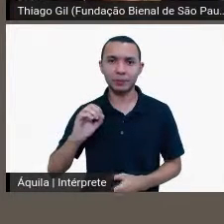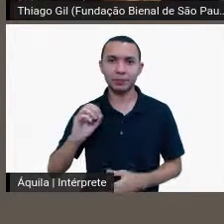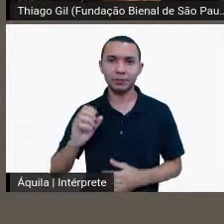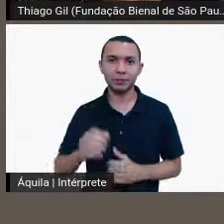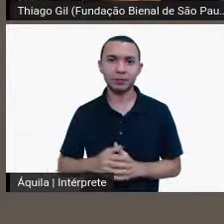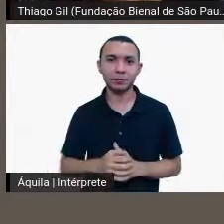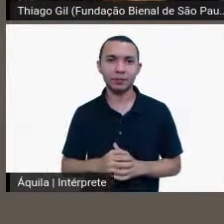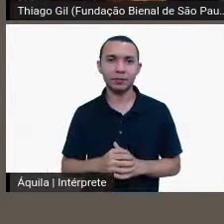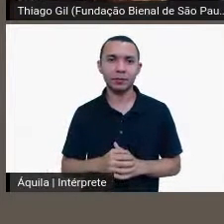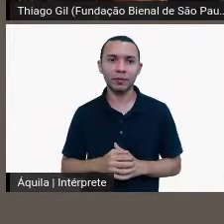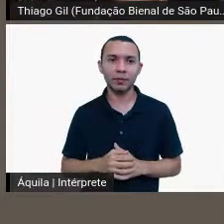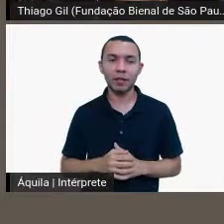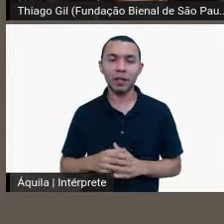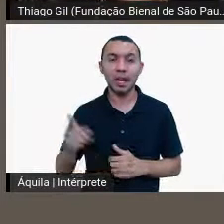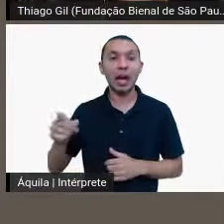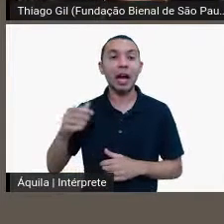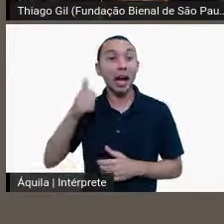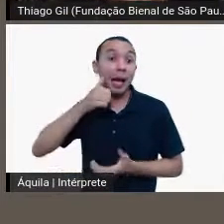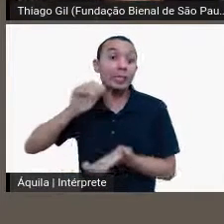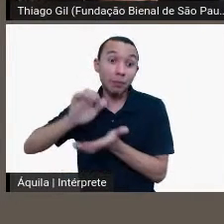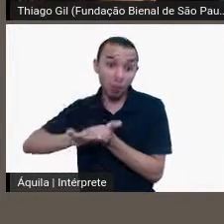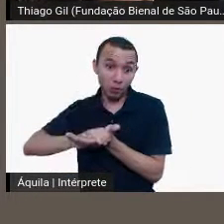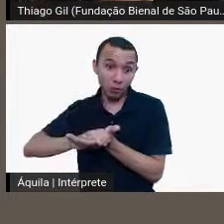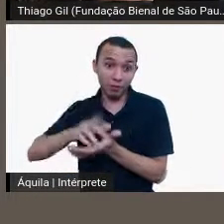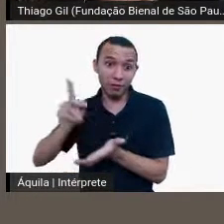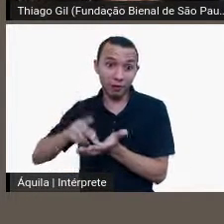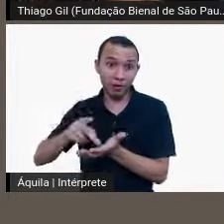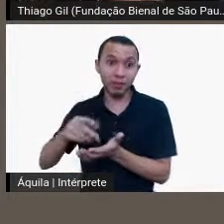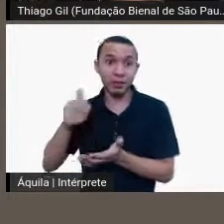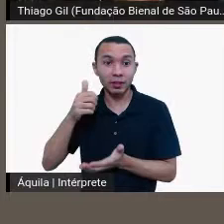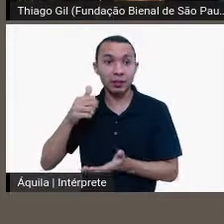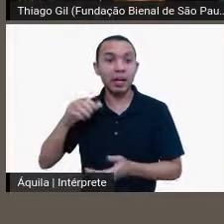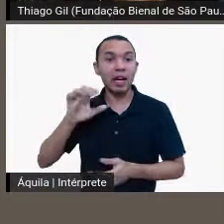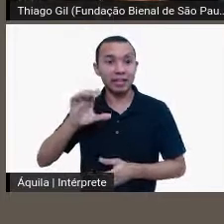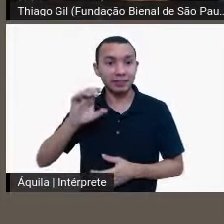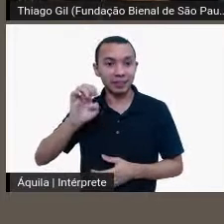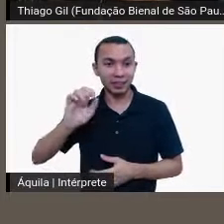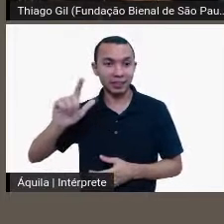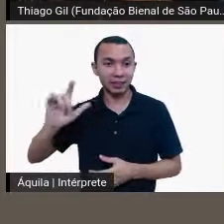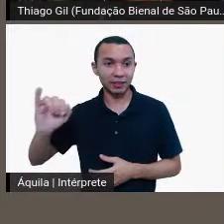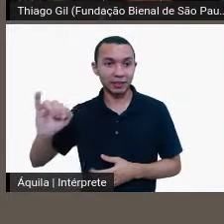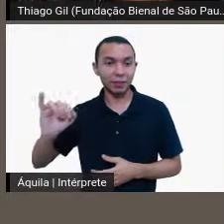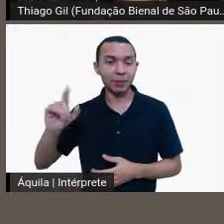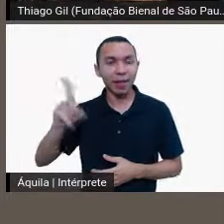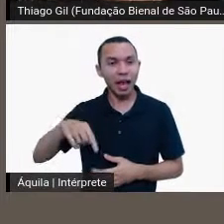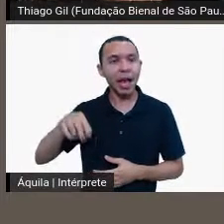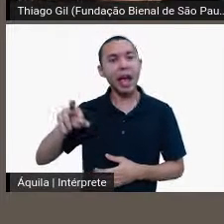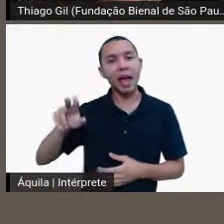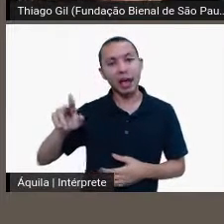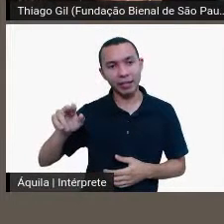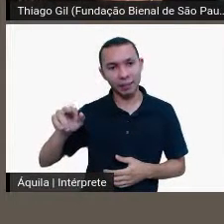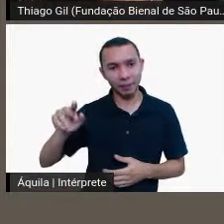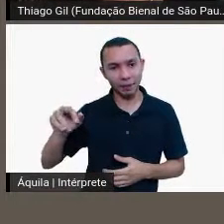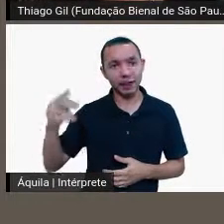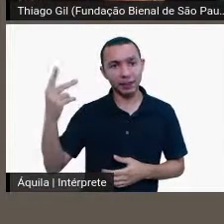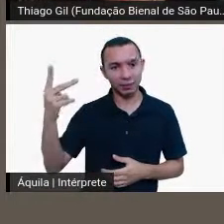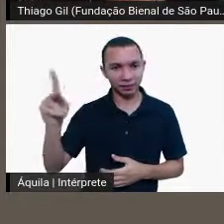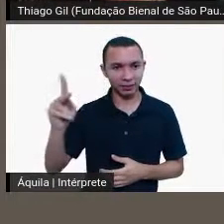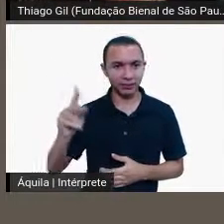na verdade, ela envia para a esposa do João Miramar, que é a Célia, e que era irmã, né, dessa prima dele.